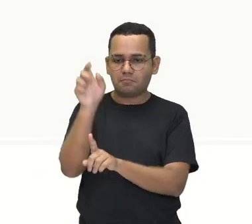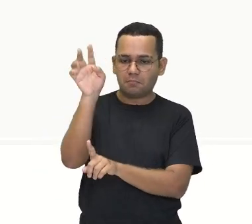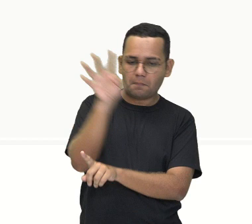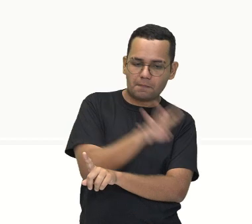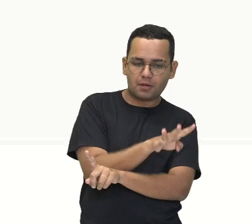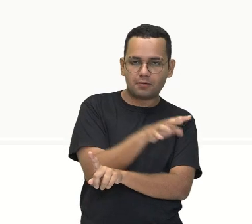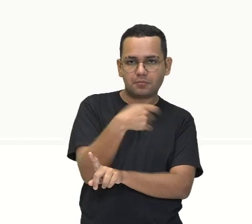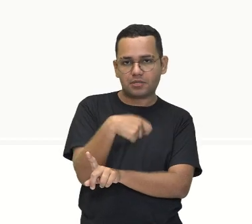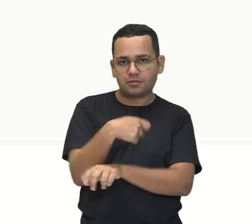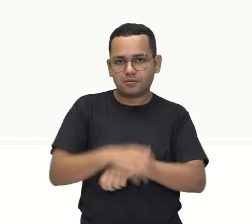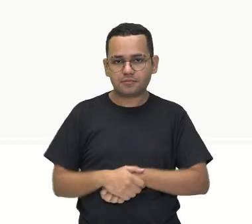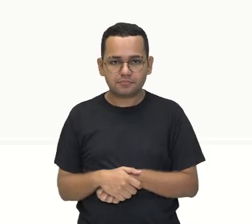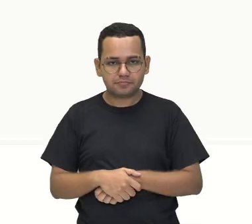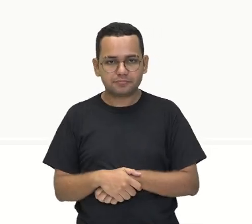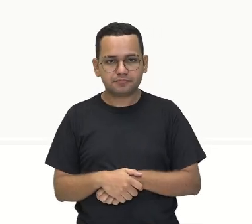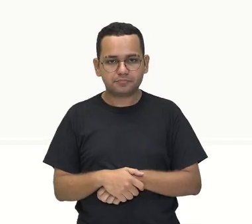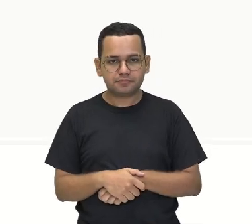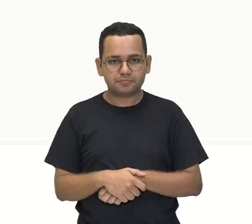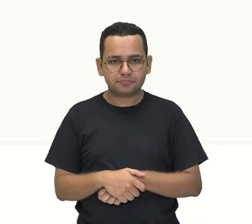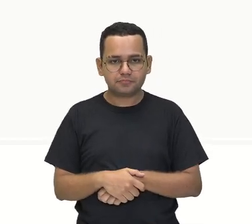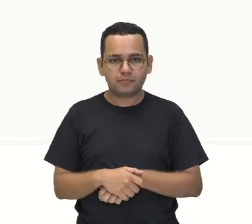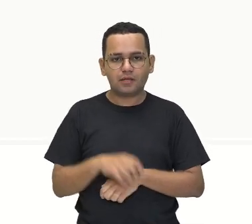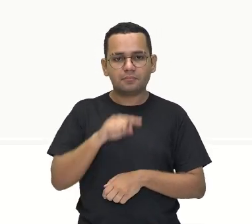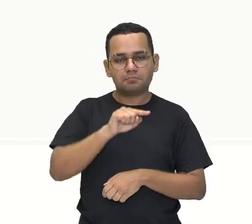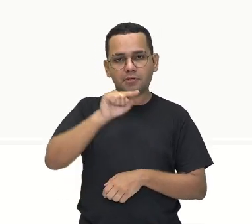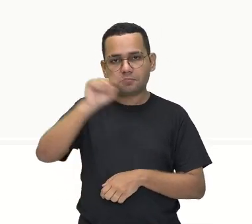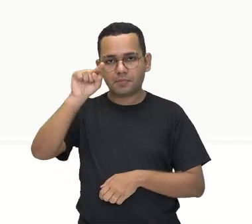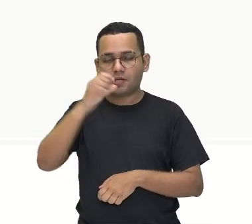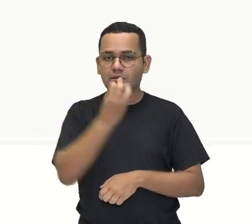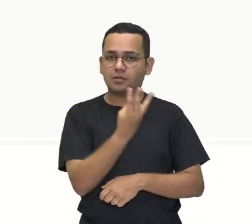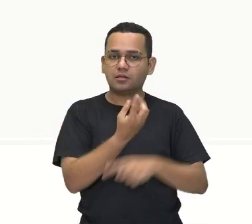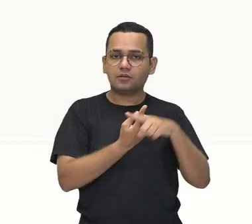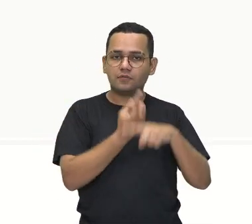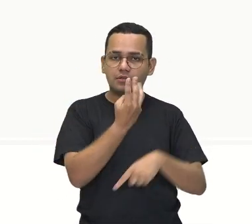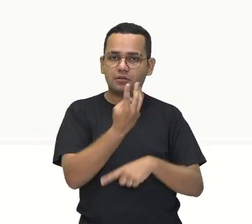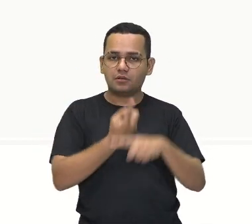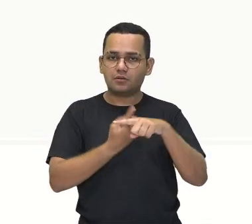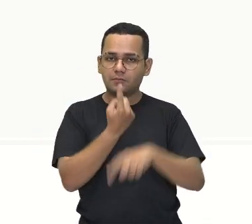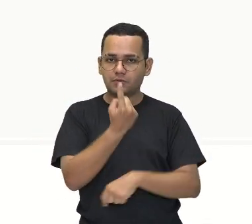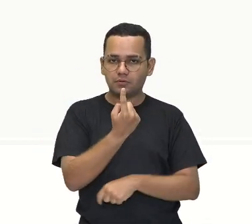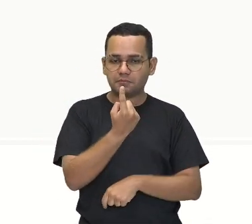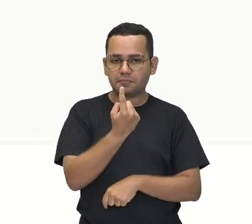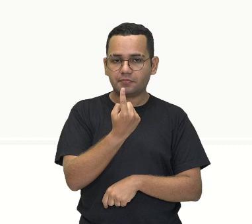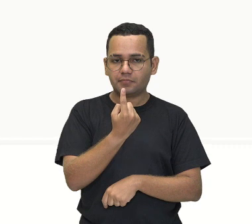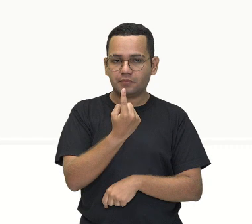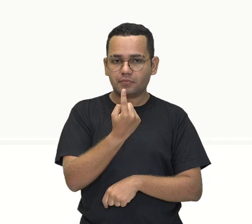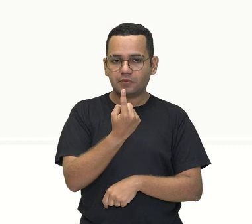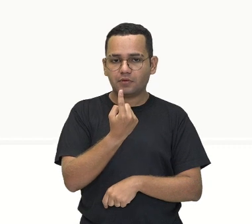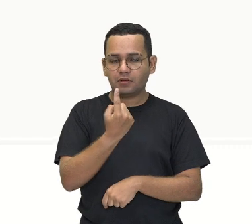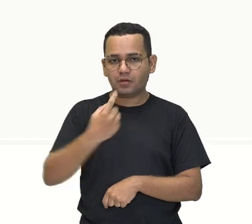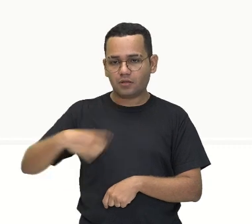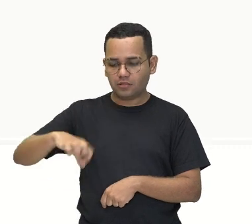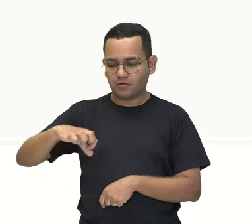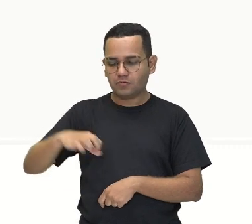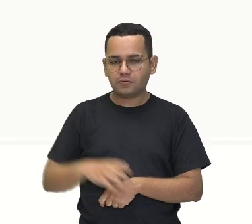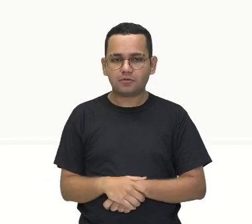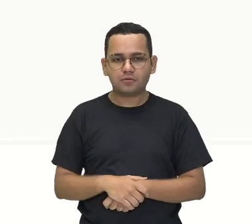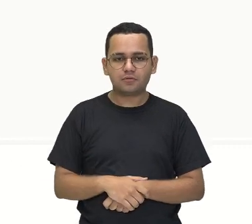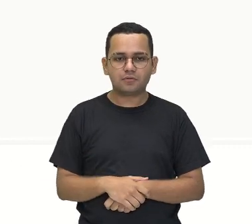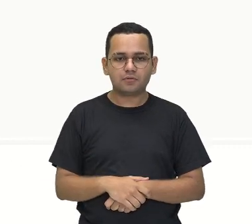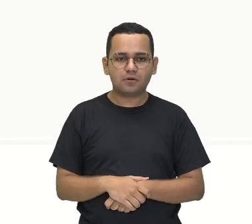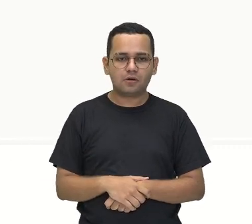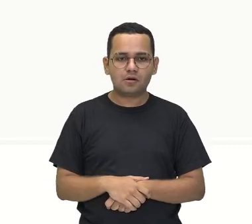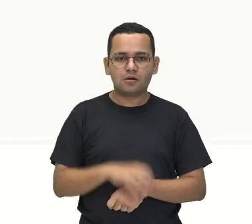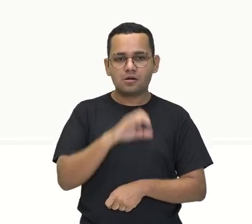é? 3 vezes 3 vezes 1, isso vai dar 9. 0 vezes